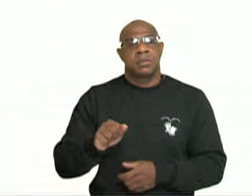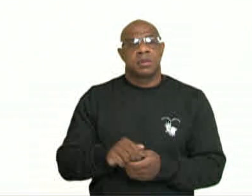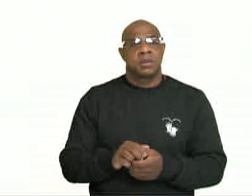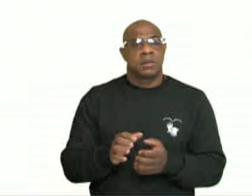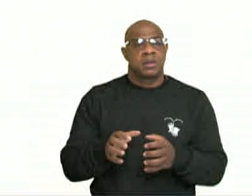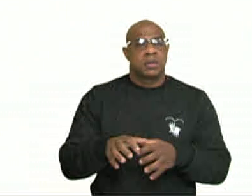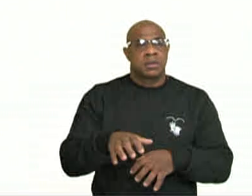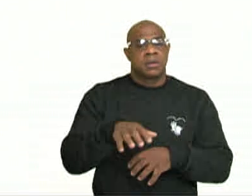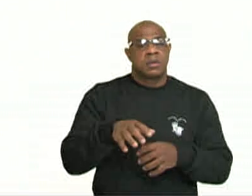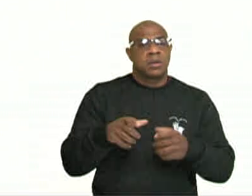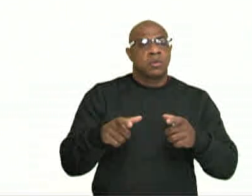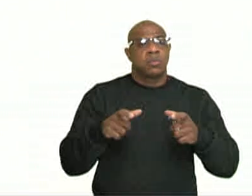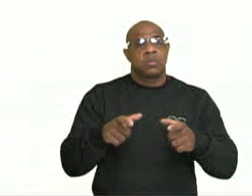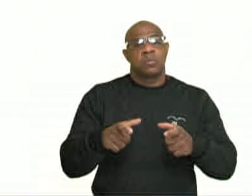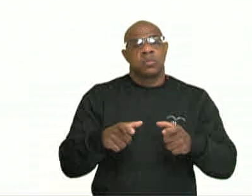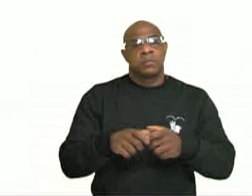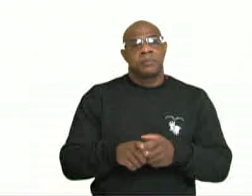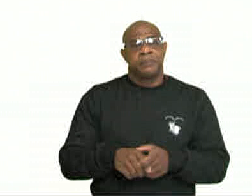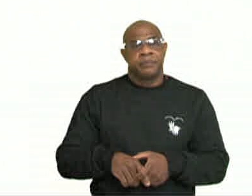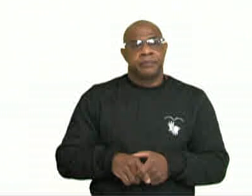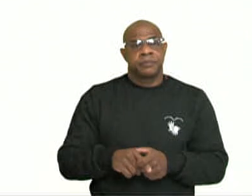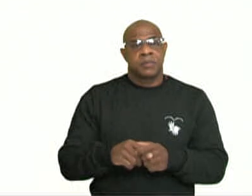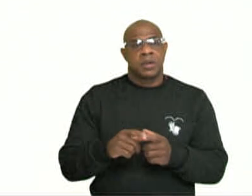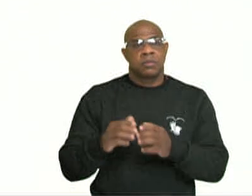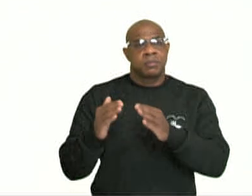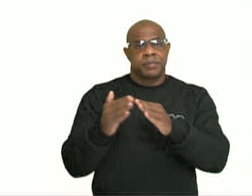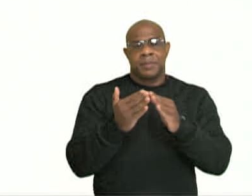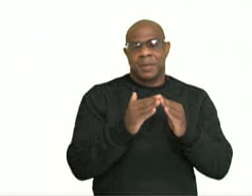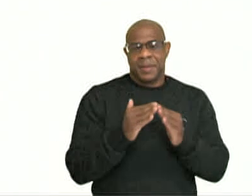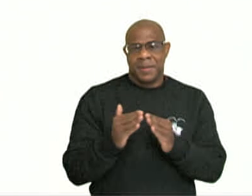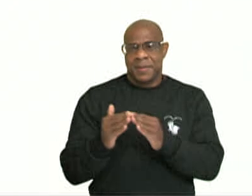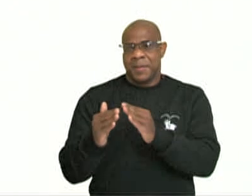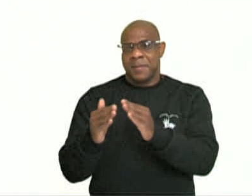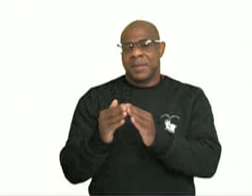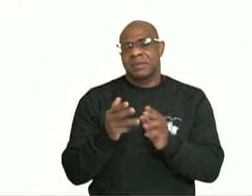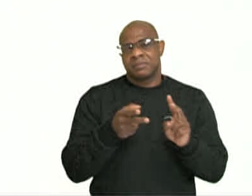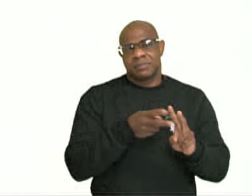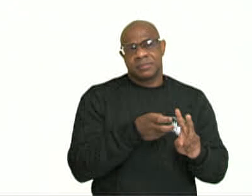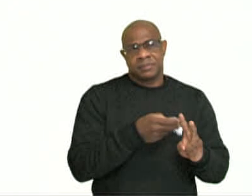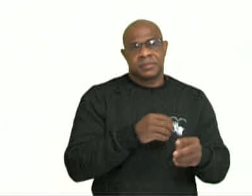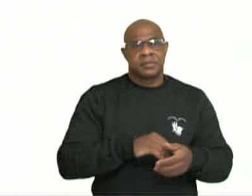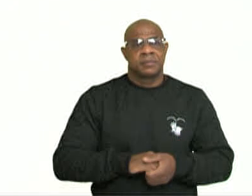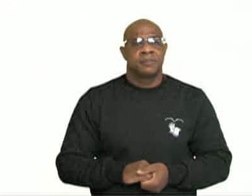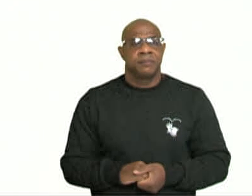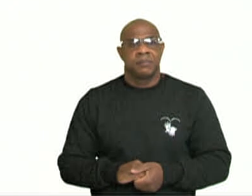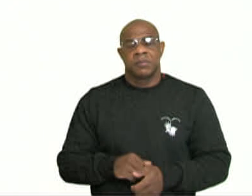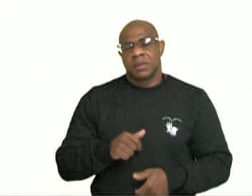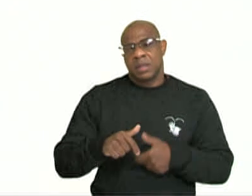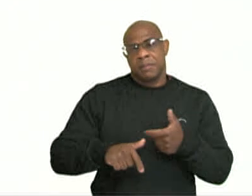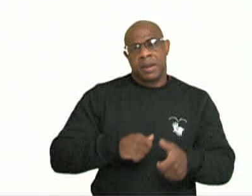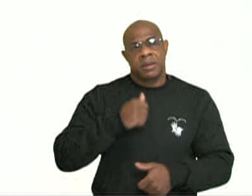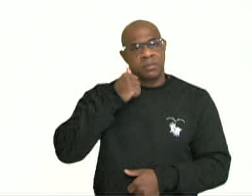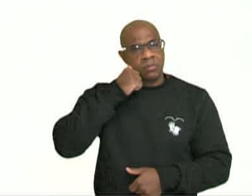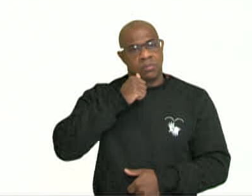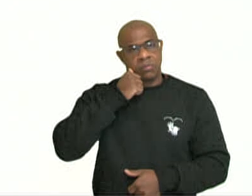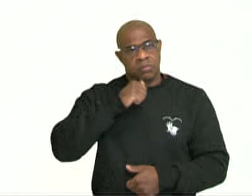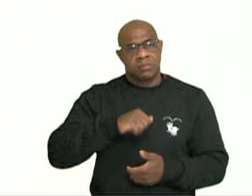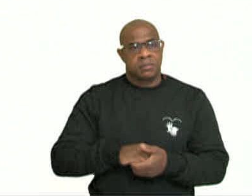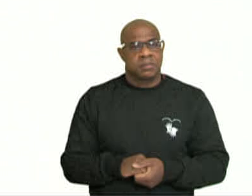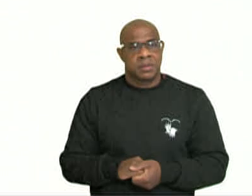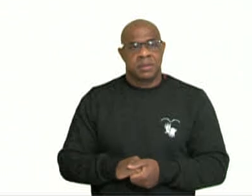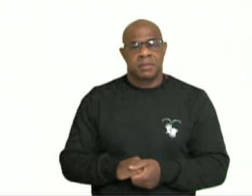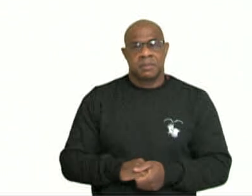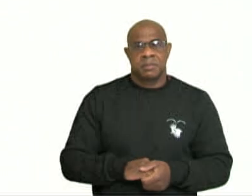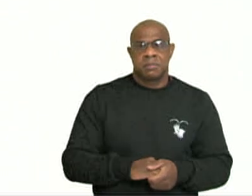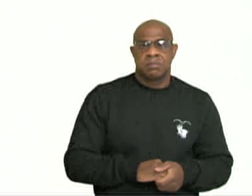dos Cuicuro, fotografia de 2007. Tarefas masculinas, por exemplo. Derrubar a mata, preparar a terra